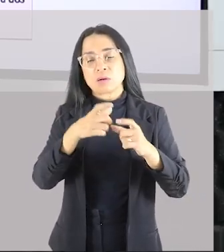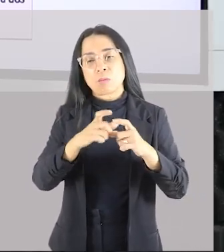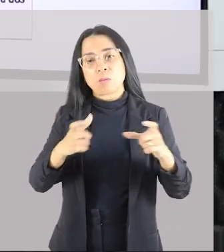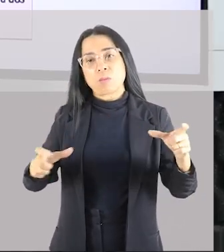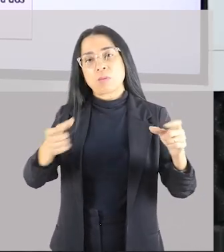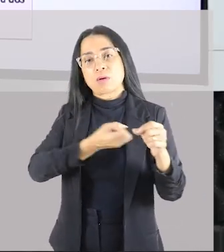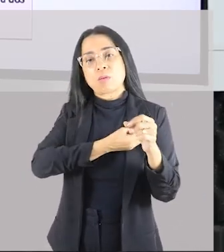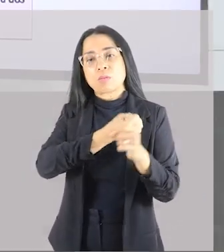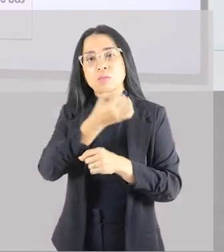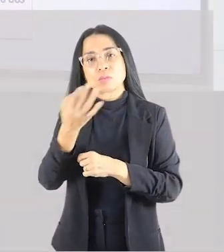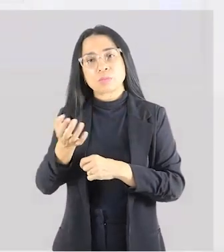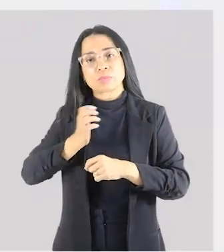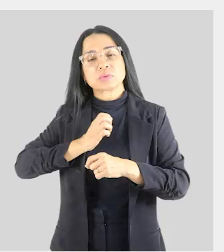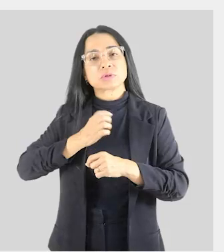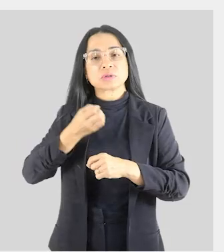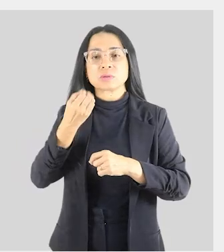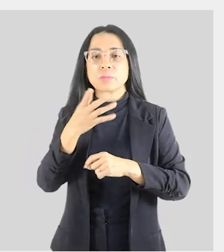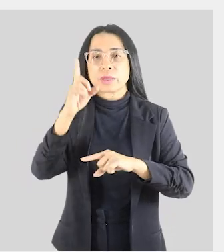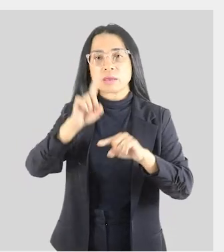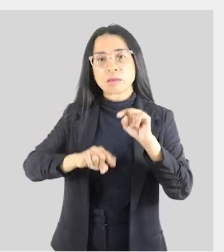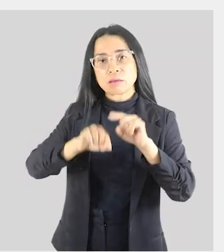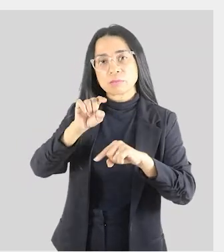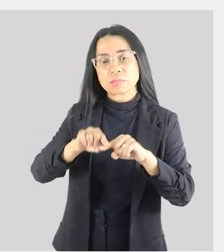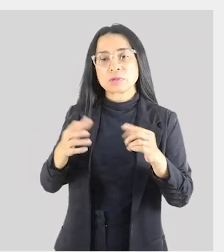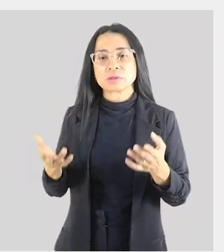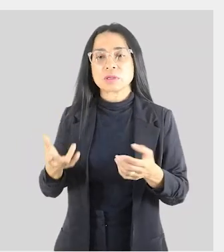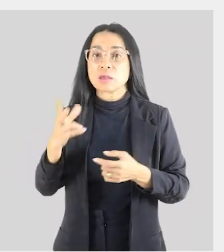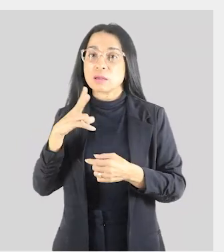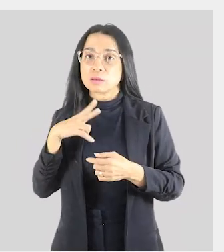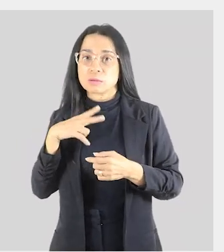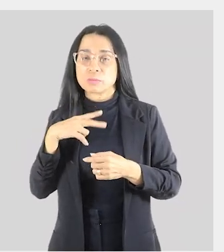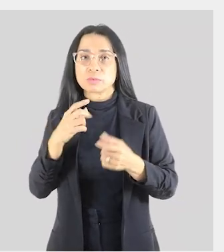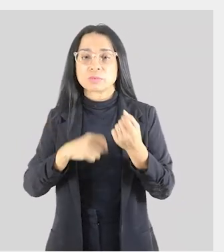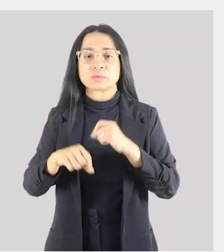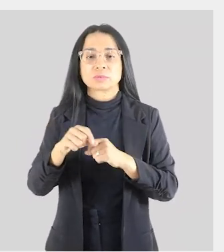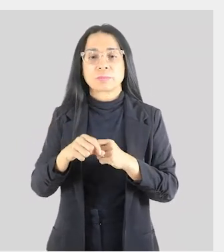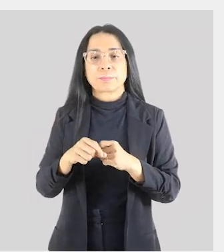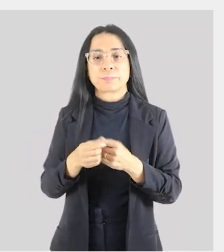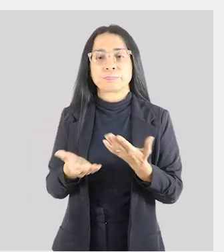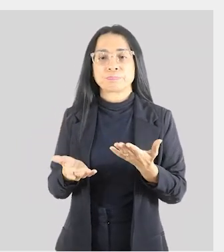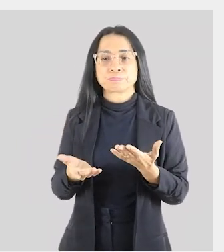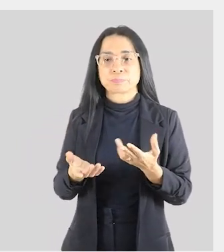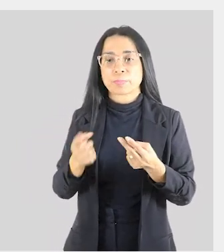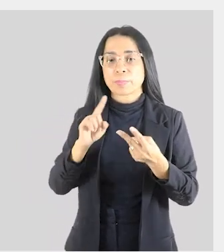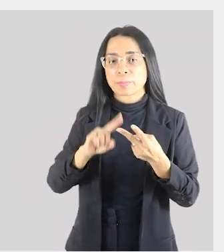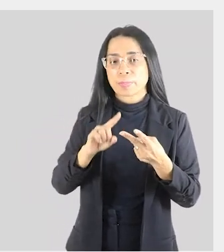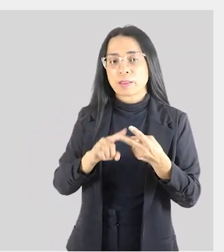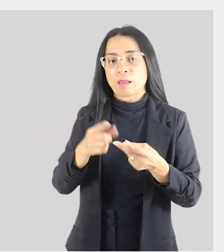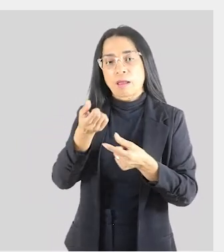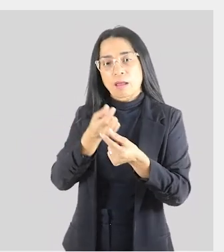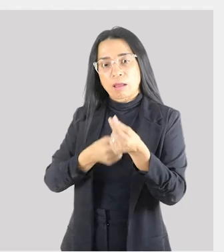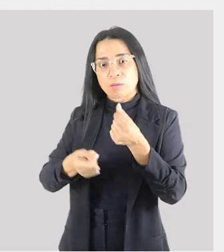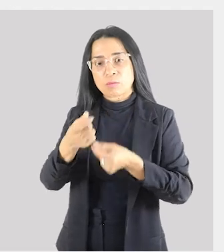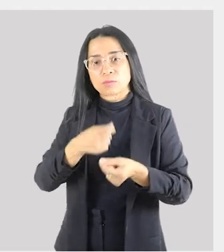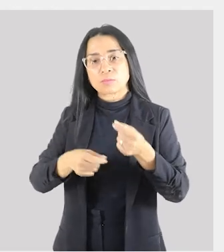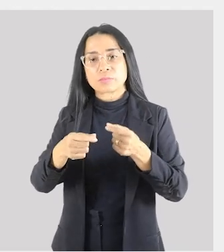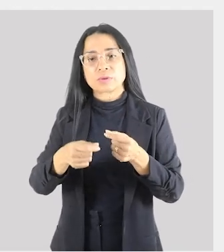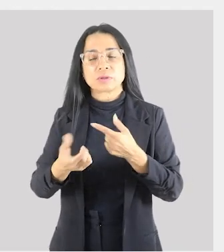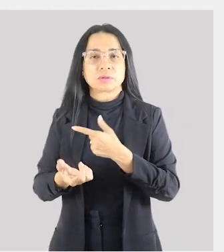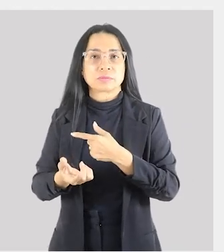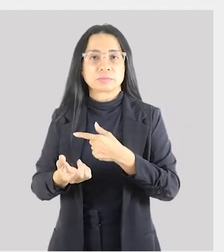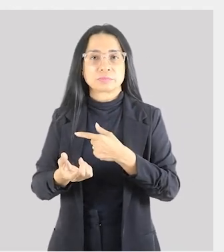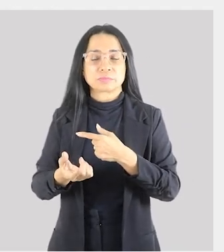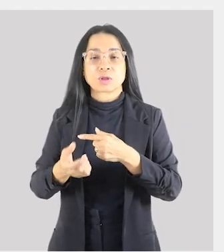e de posses. E aí, quanto à economia, o capitalismo apresenta uma economia de mercado comandada